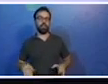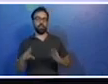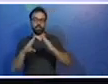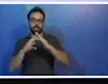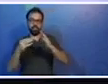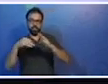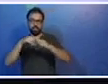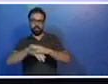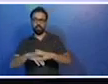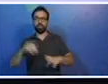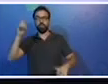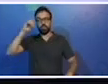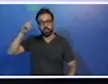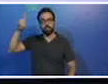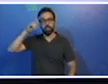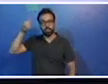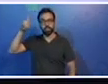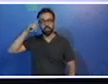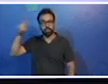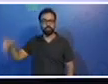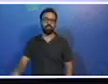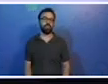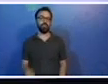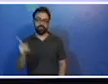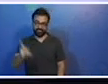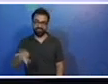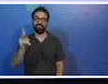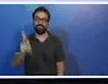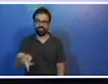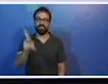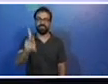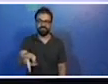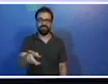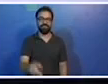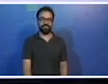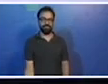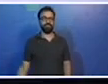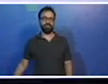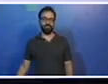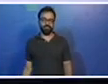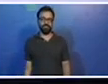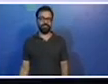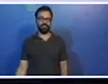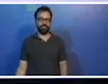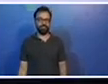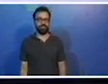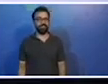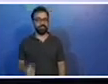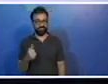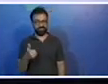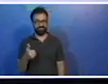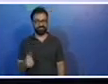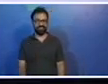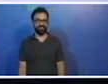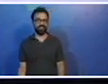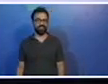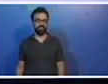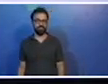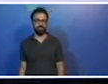ação cotidiana, rotineira, que sempre se repete, faz parte do dia a dia dessas pessoas? Ok? Olha